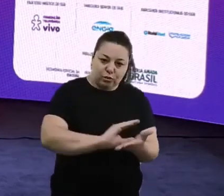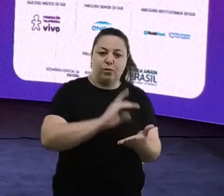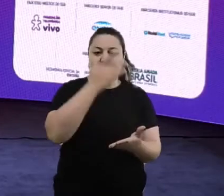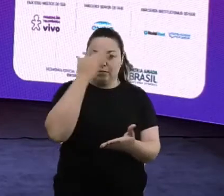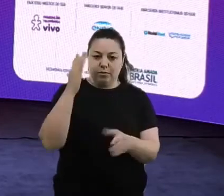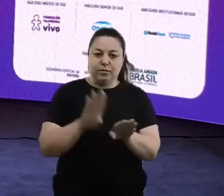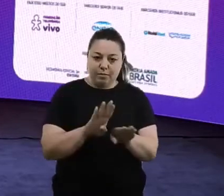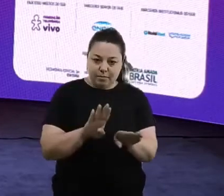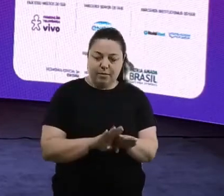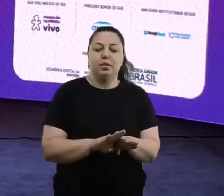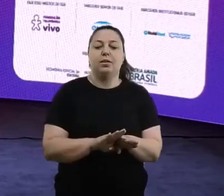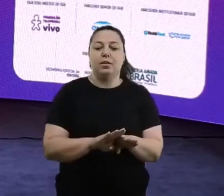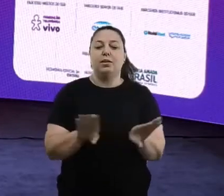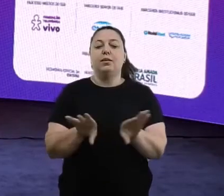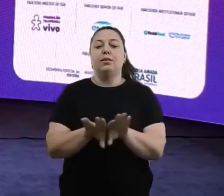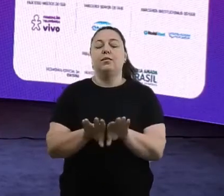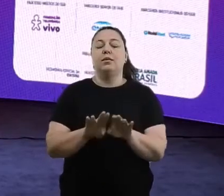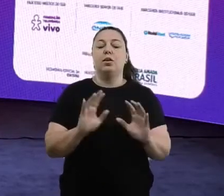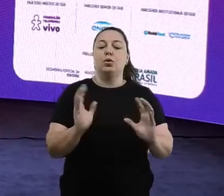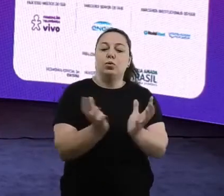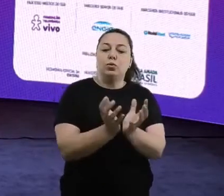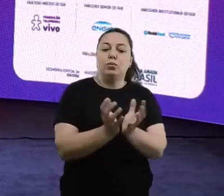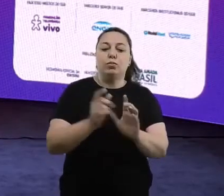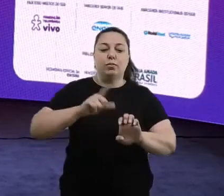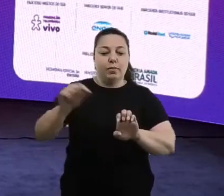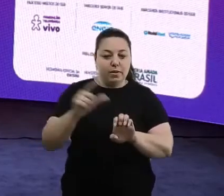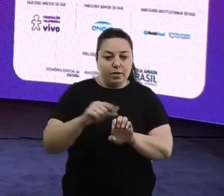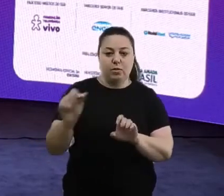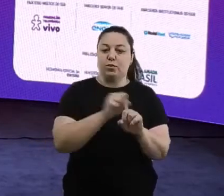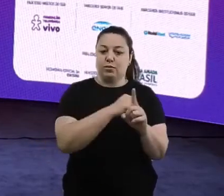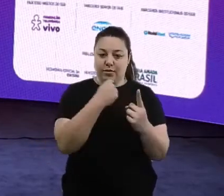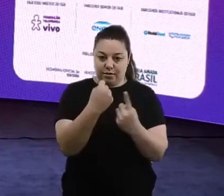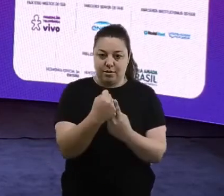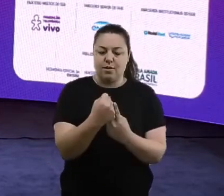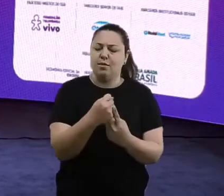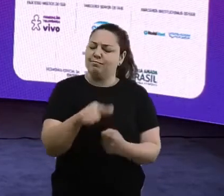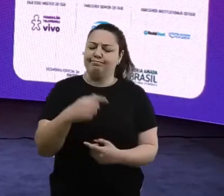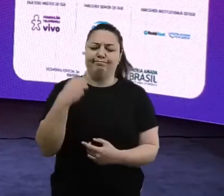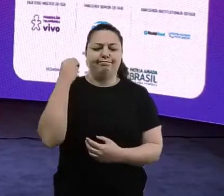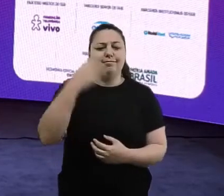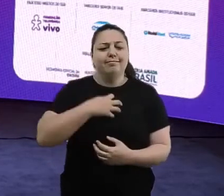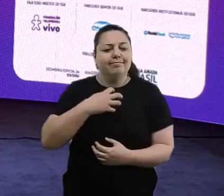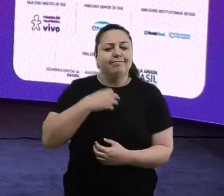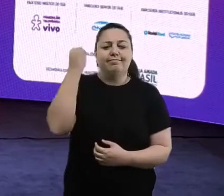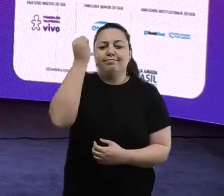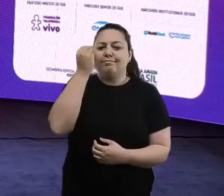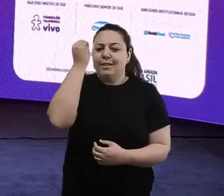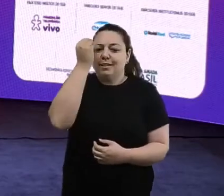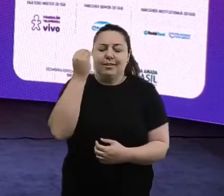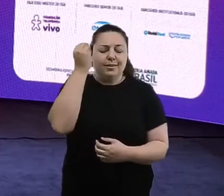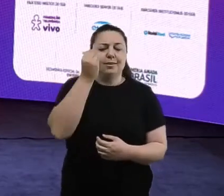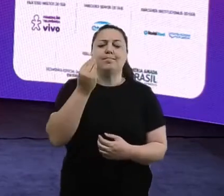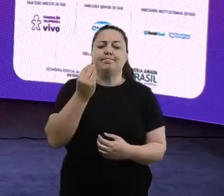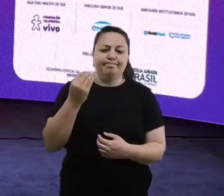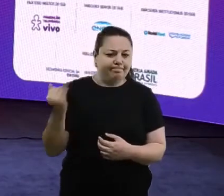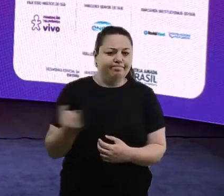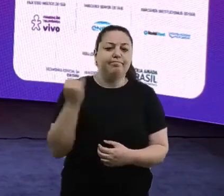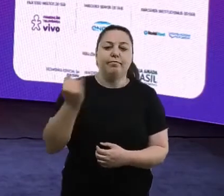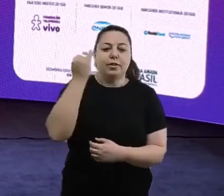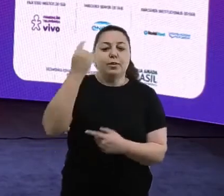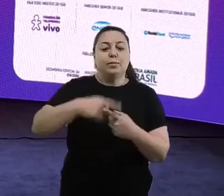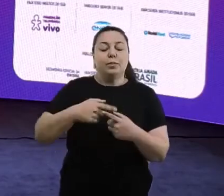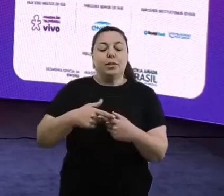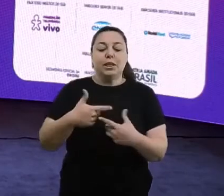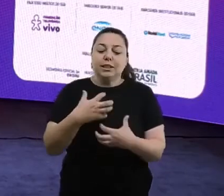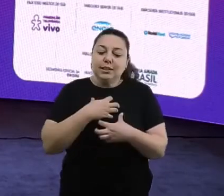turma para empreendedores sociais, e foi uma experiência super rica, porque a gente teve essa oportunidade de construir, né,